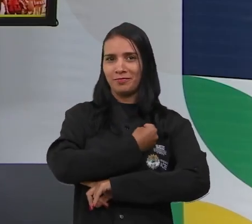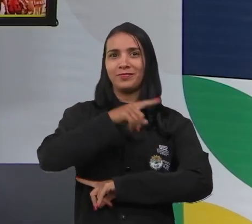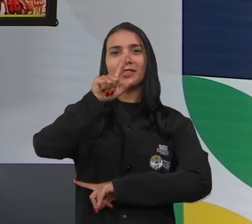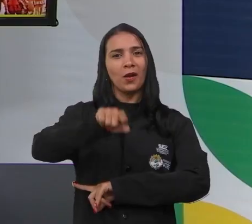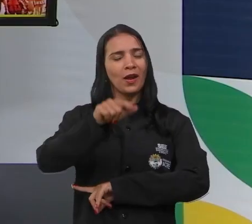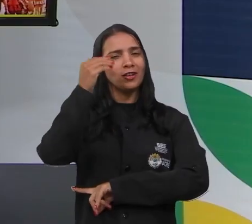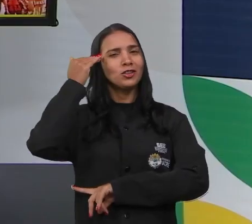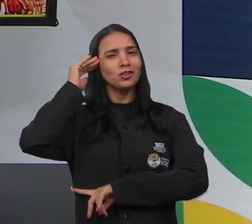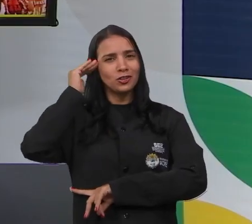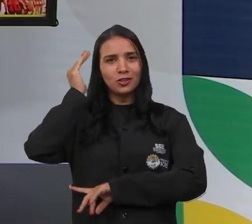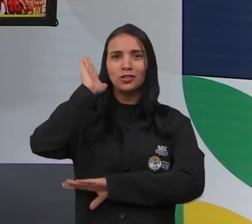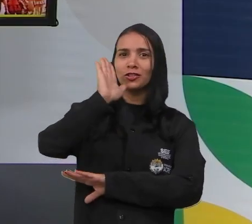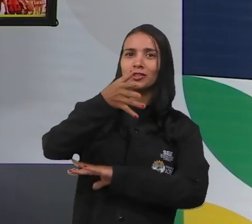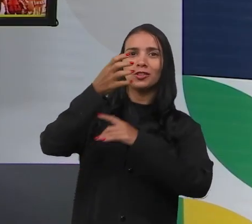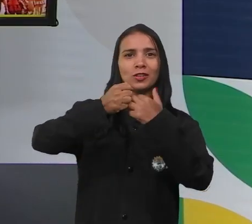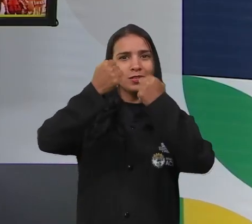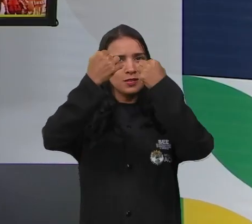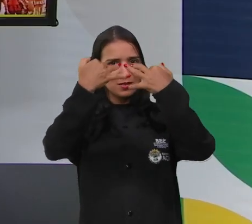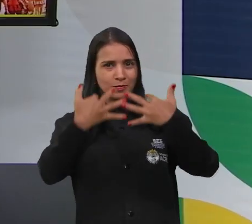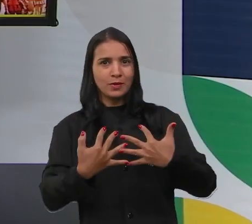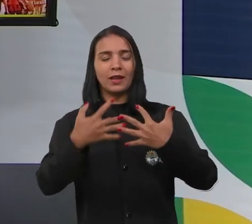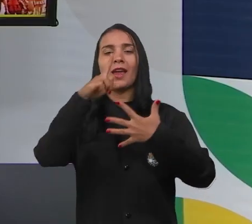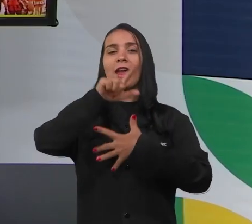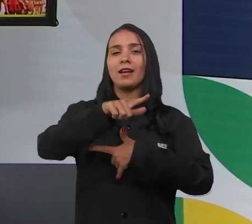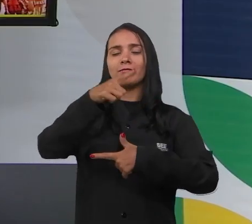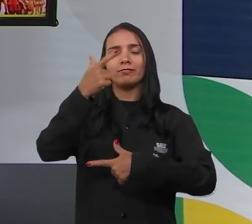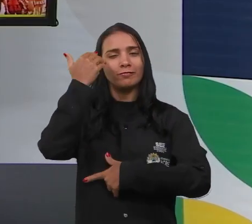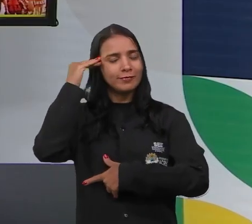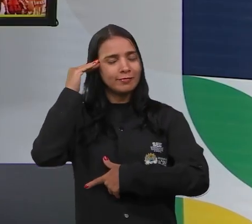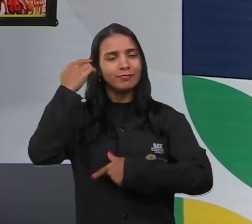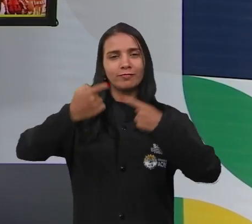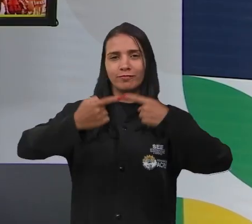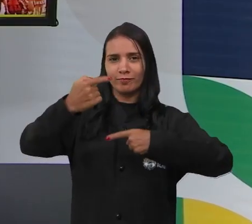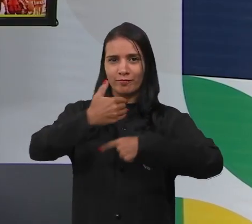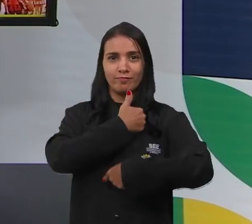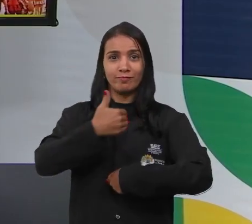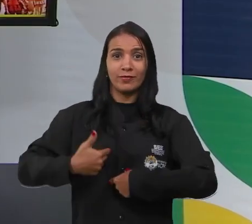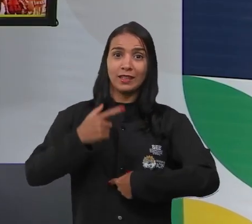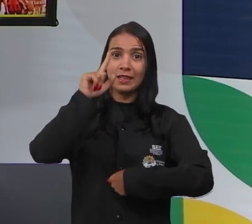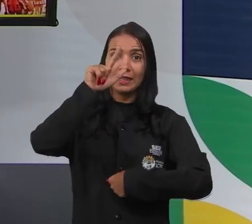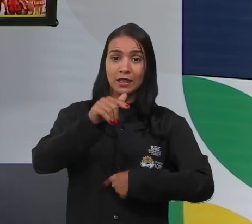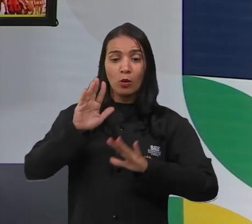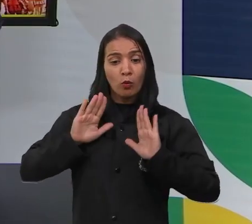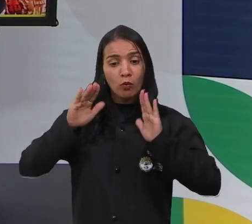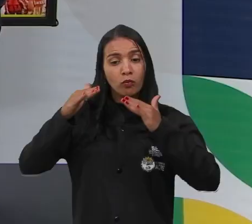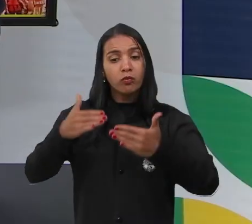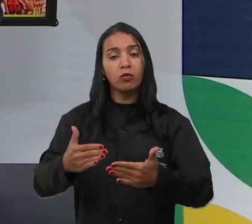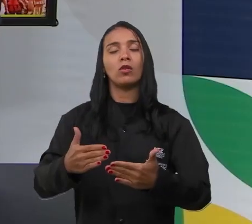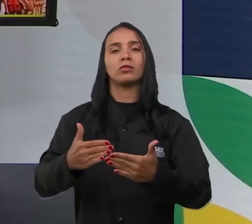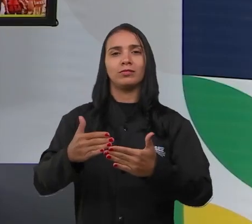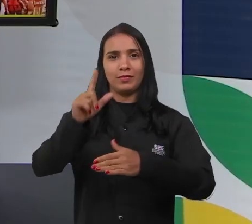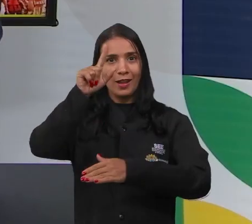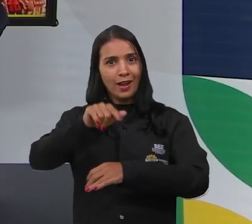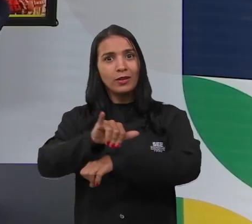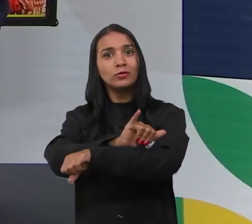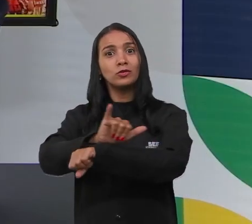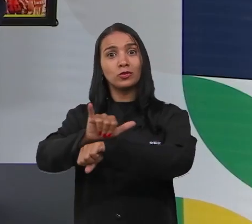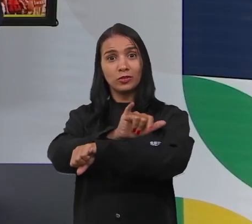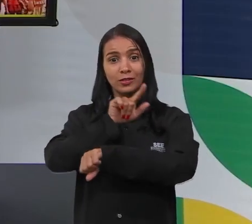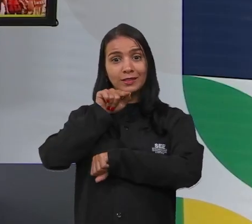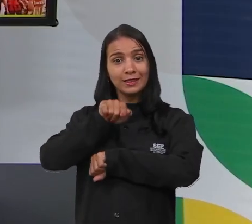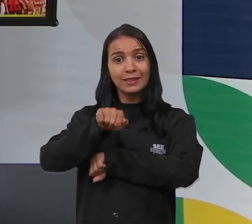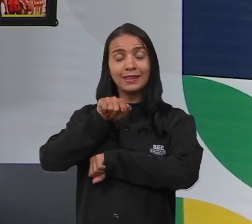as políticas públicas como ferramentas de direcionamento de ações para que seja